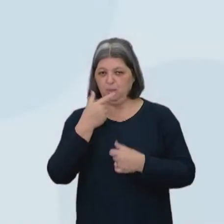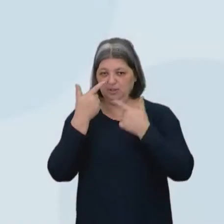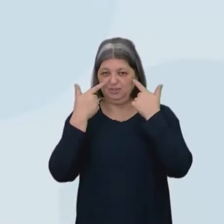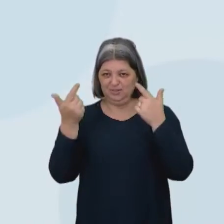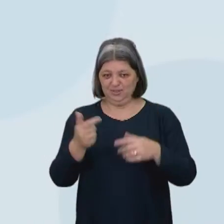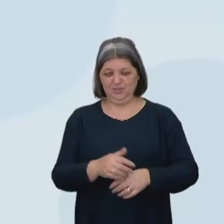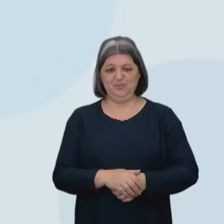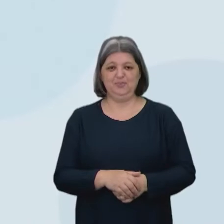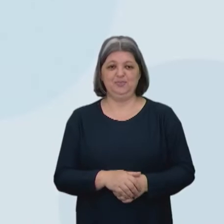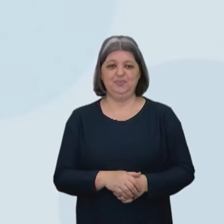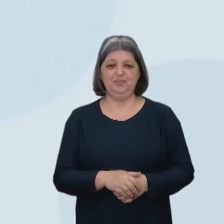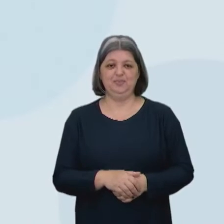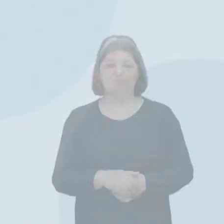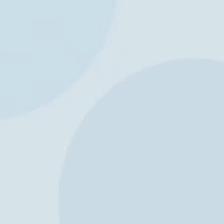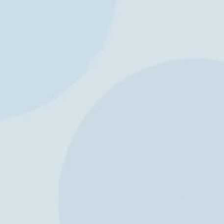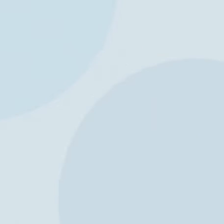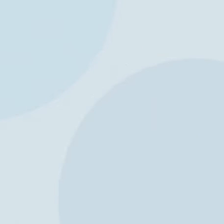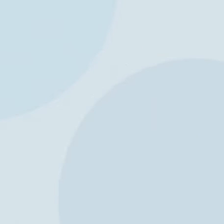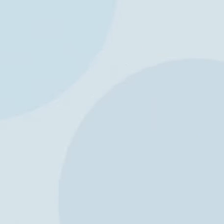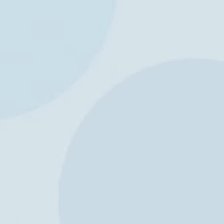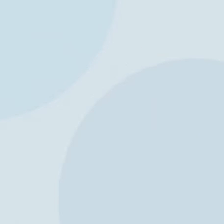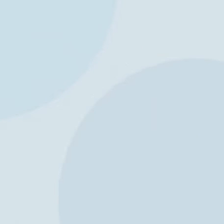sorte!